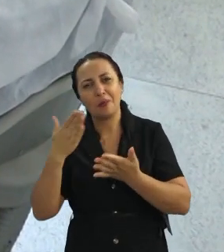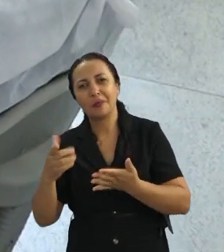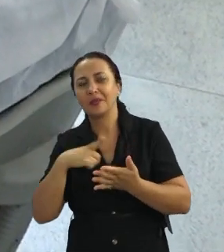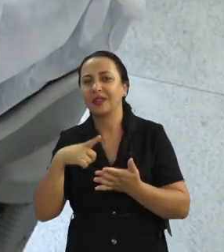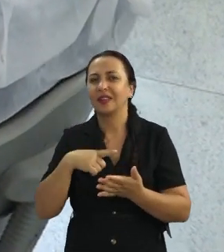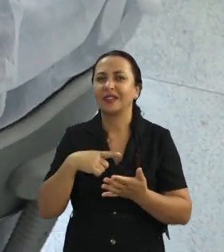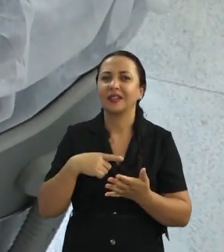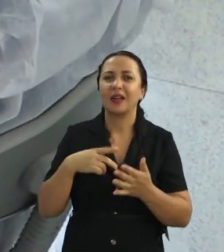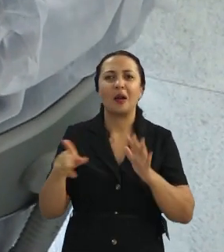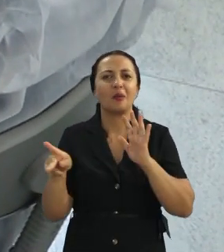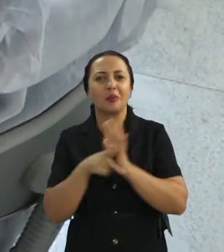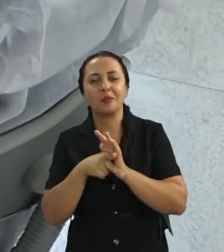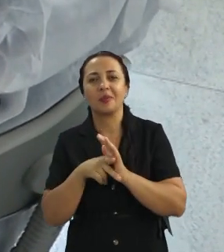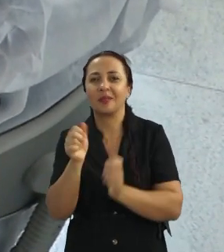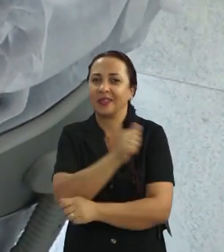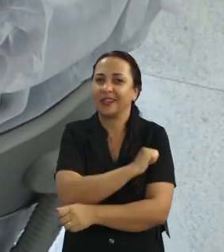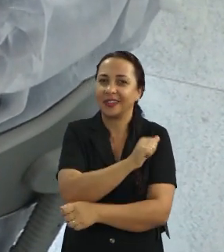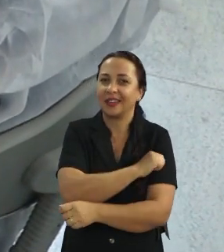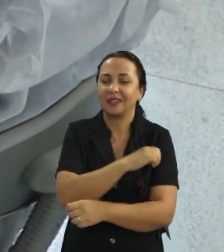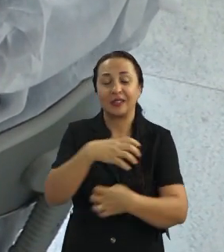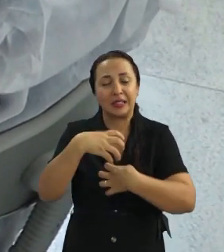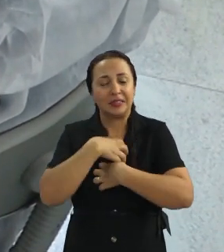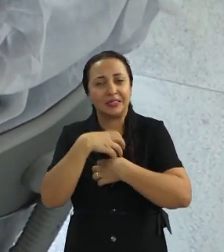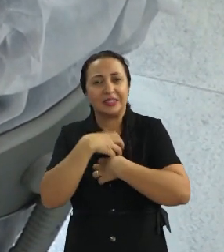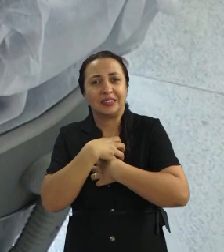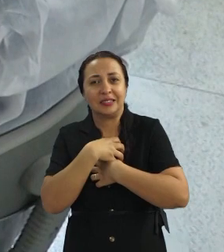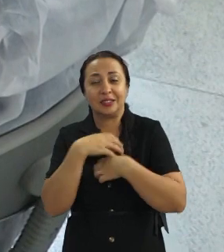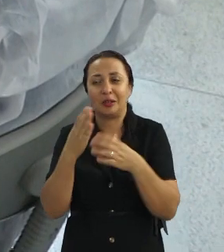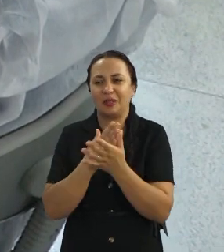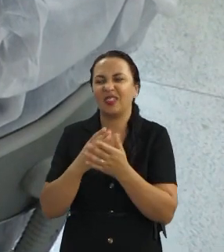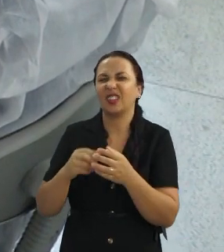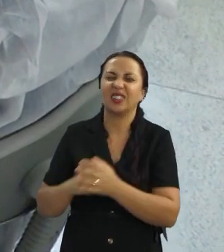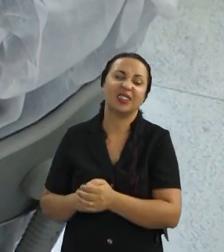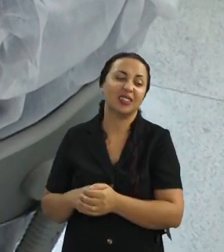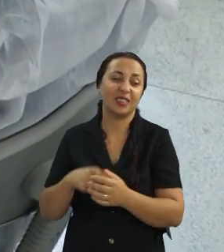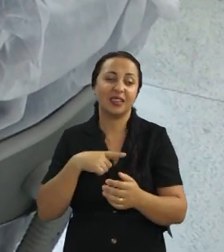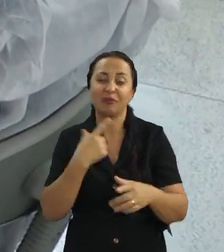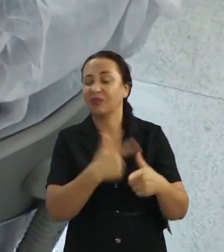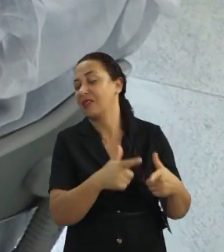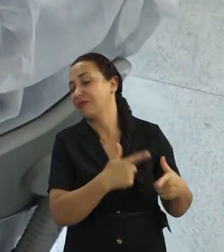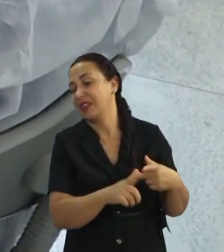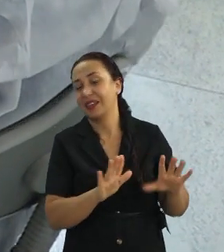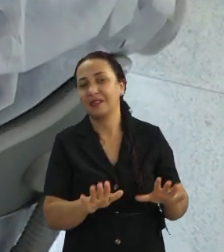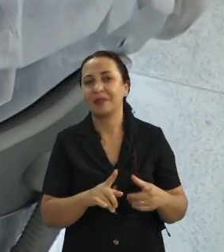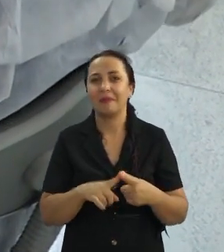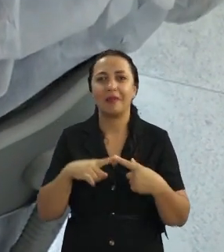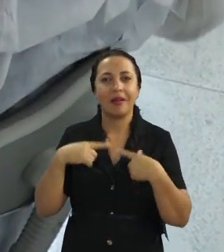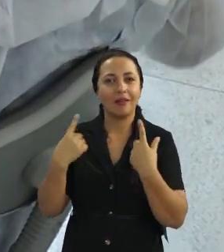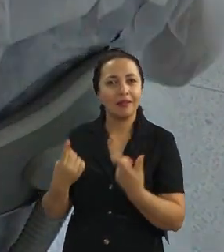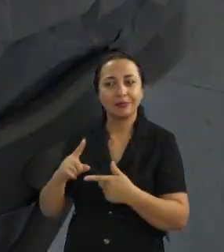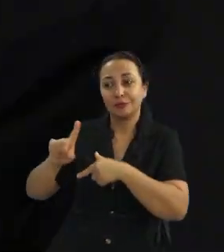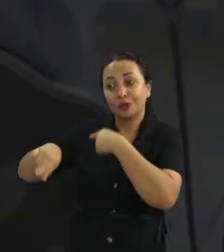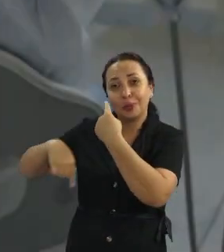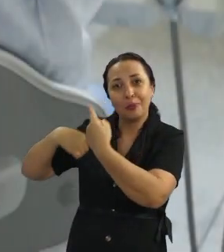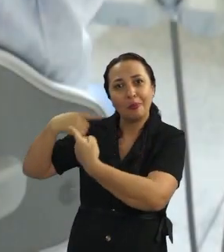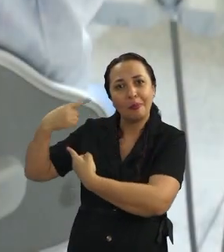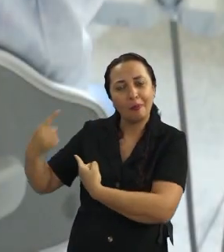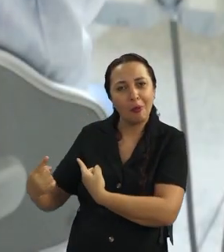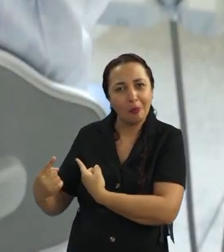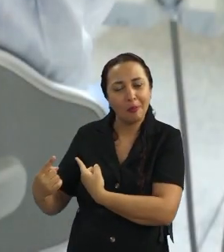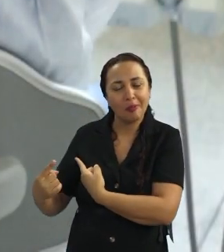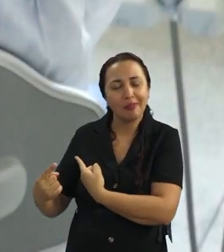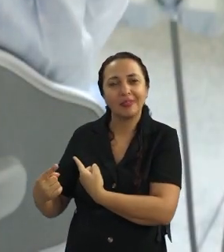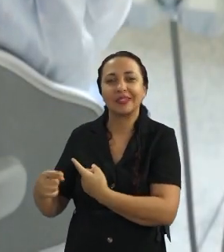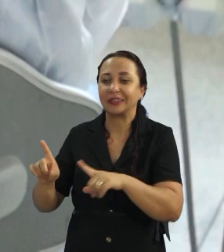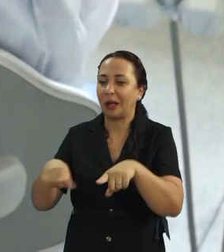que logo no início tinha alguns próprios alunos que sentiam um pouco assim, vai atrapalhar um pouco o procedimento, aquela coisa toda, E depois